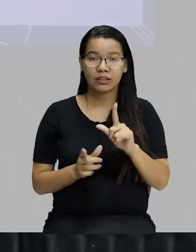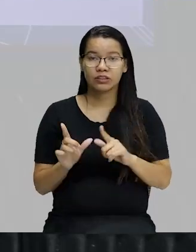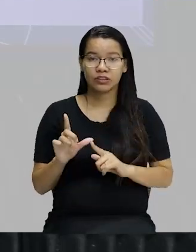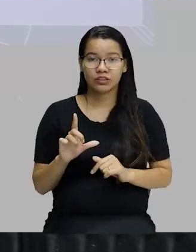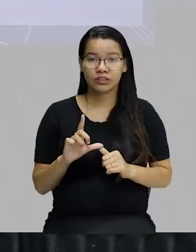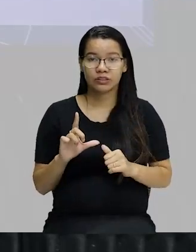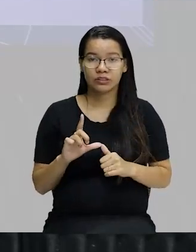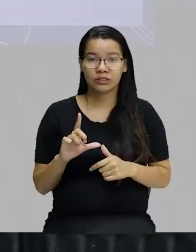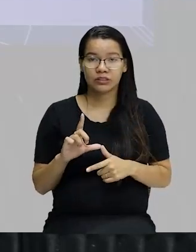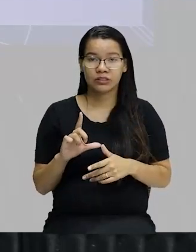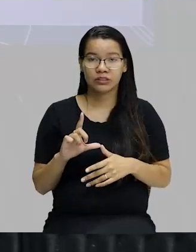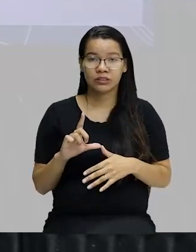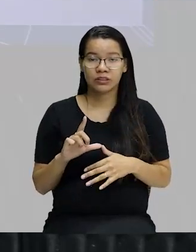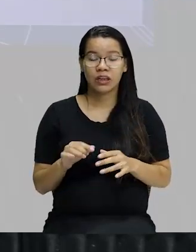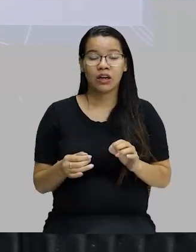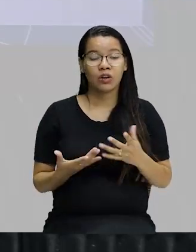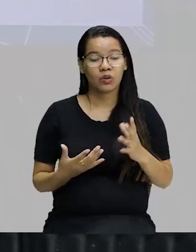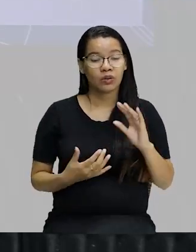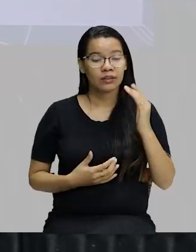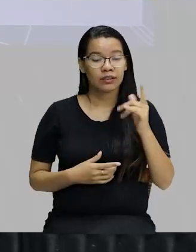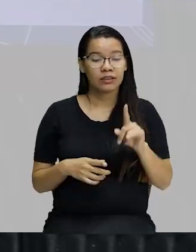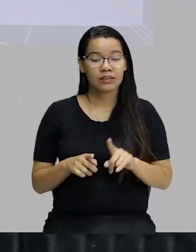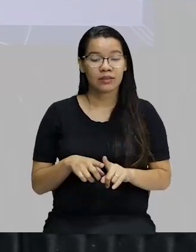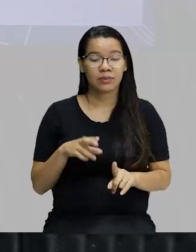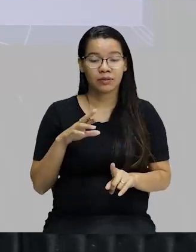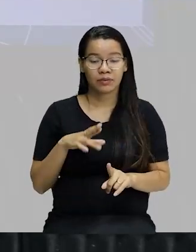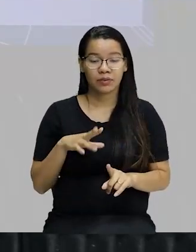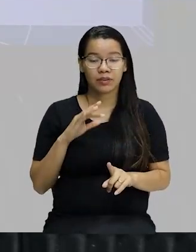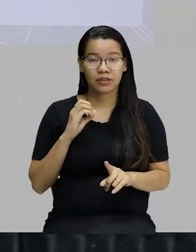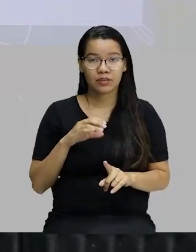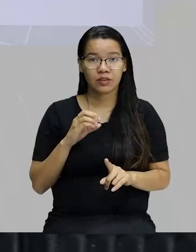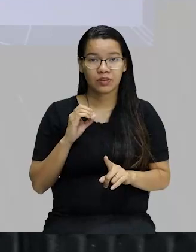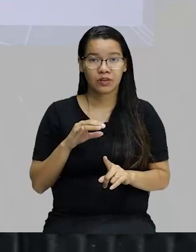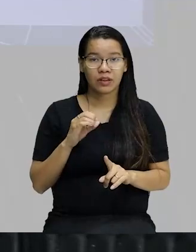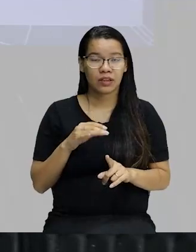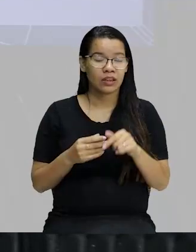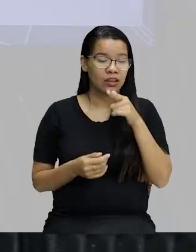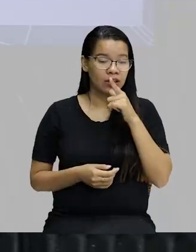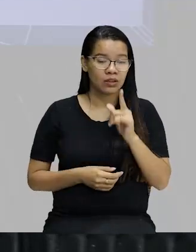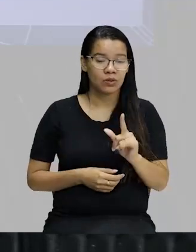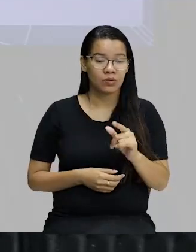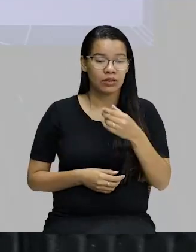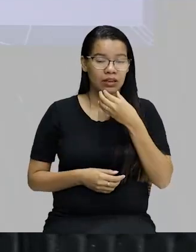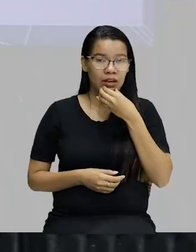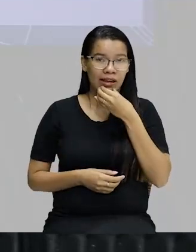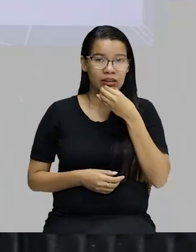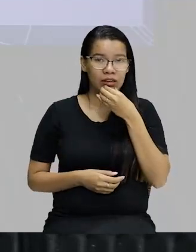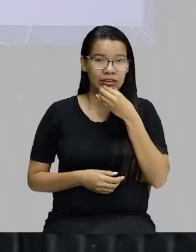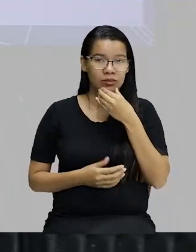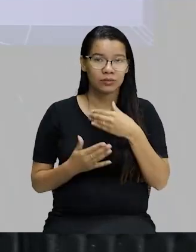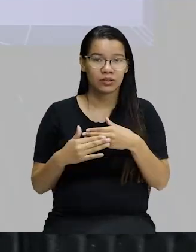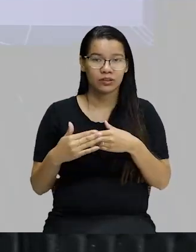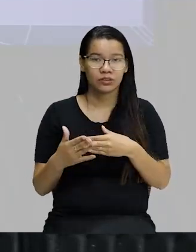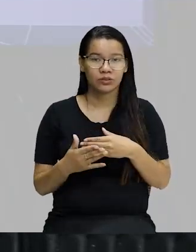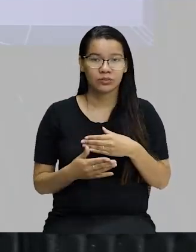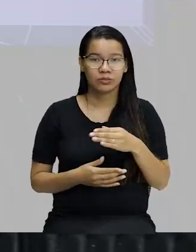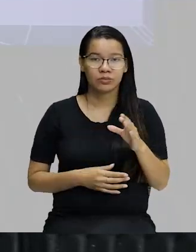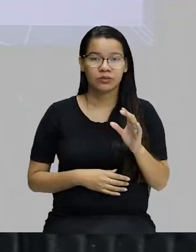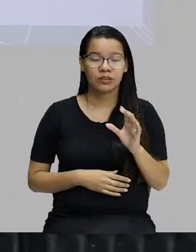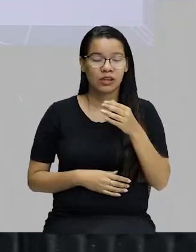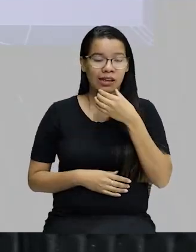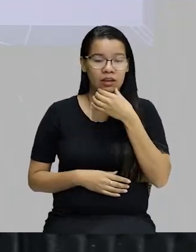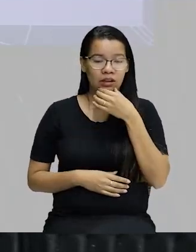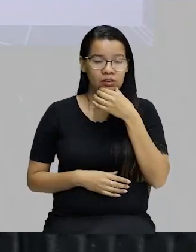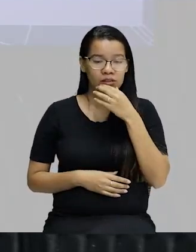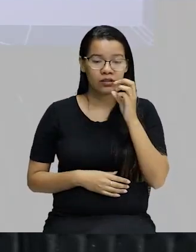que o latim também influenciou a língua inglesa a partir do meio inglês, do inglês medieval, por exemplo.